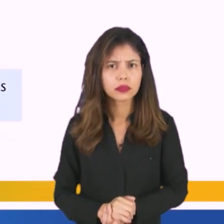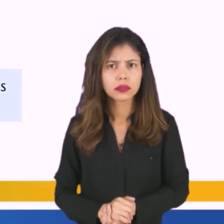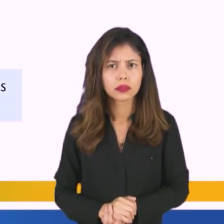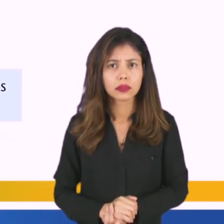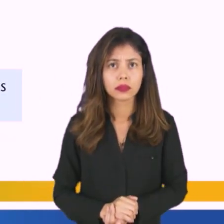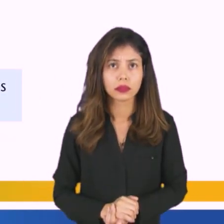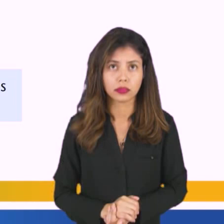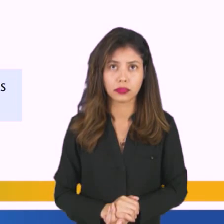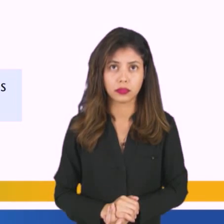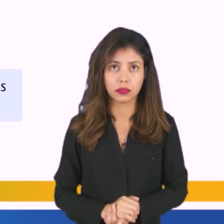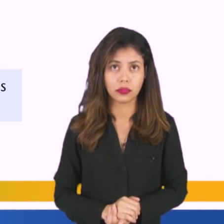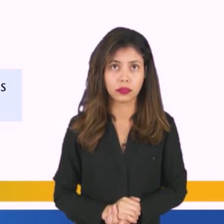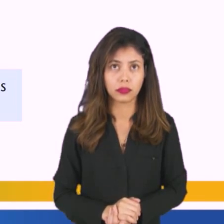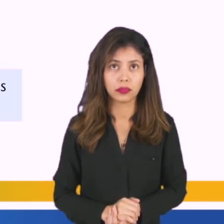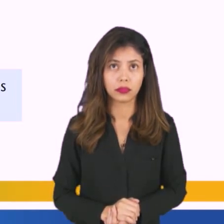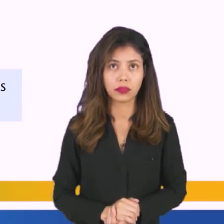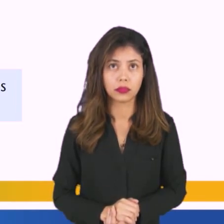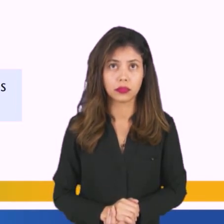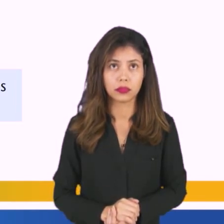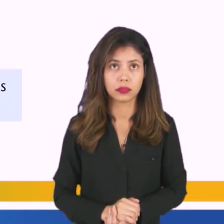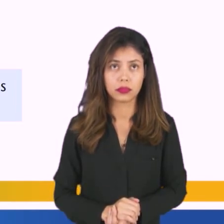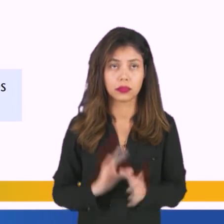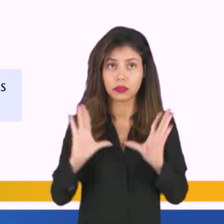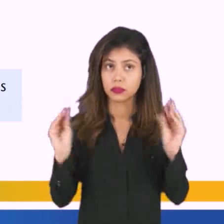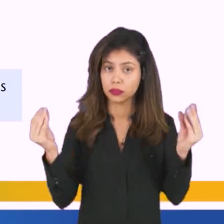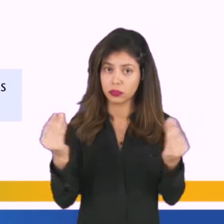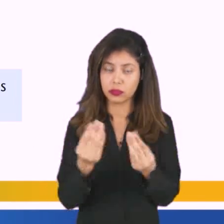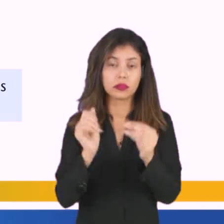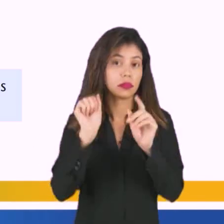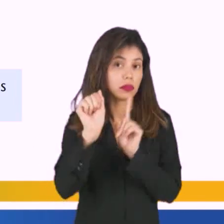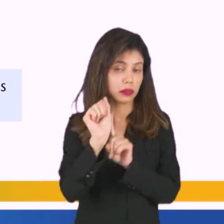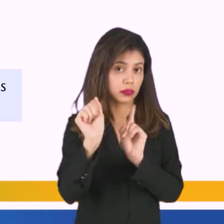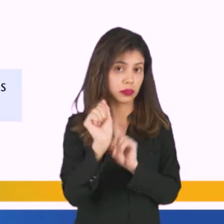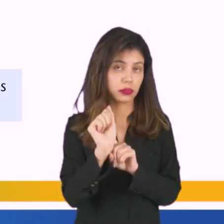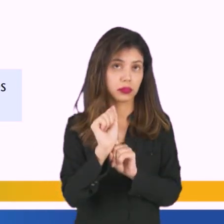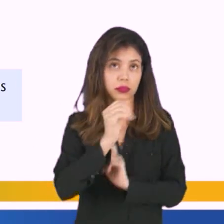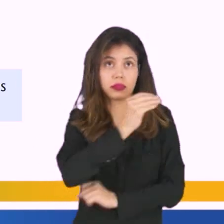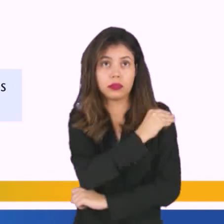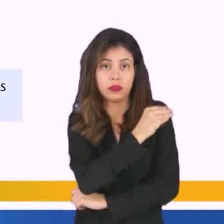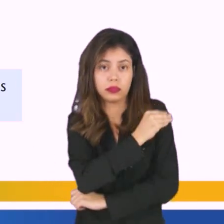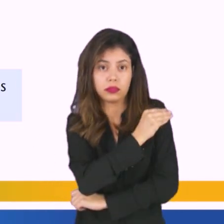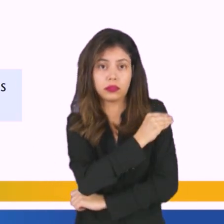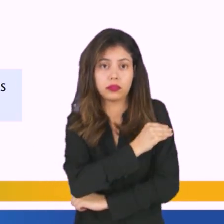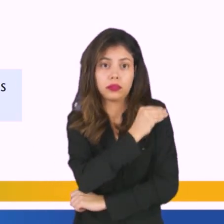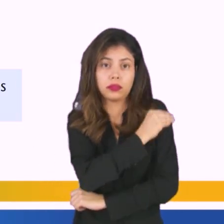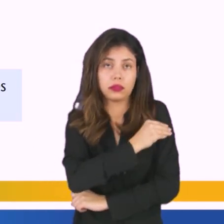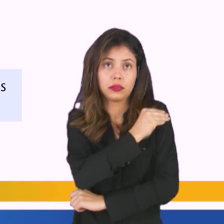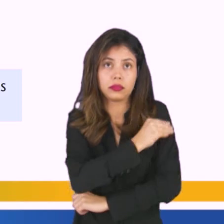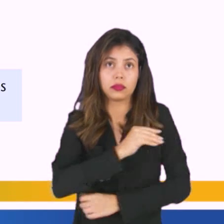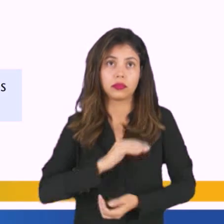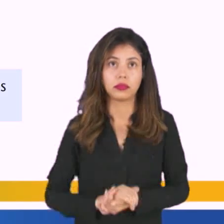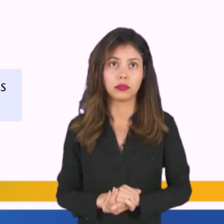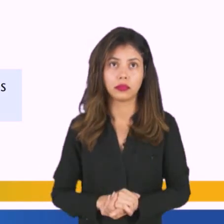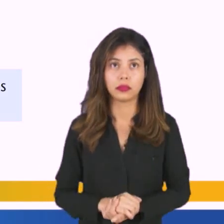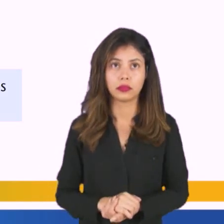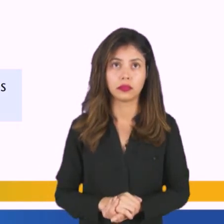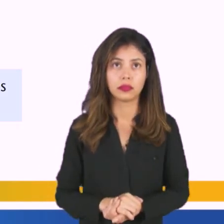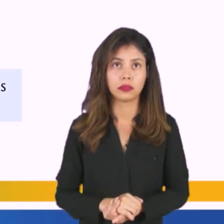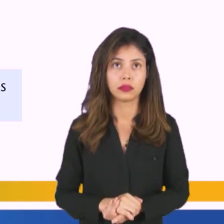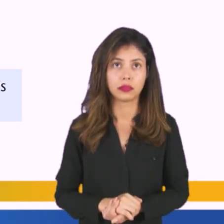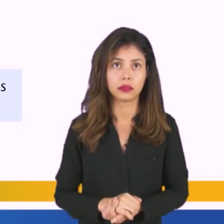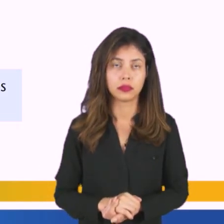pessoal, a substância A, ela pode ser um álcool, onde vamos ter esse álcool etanóico.